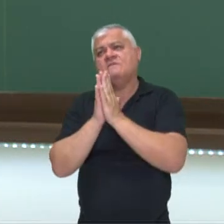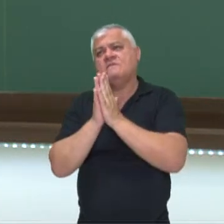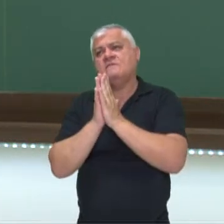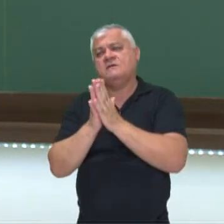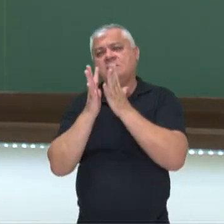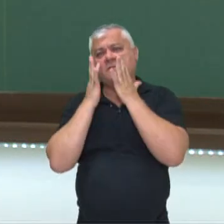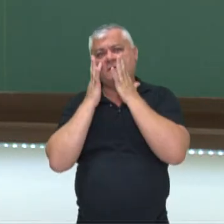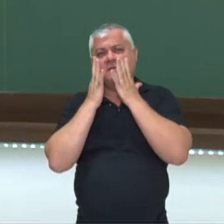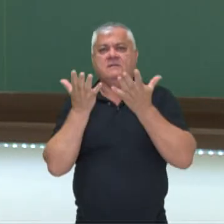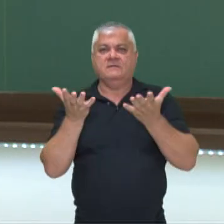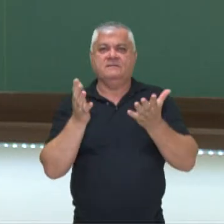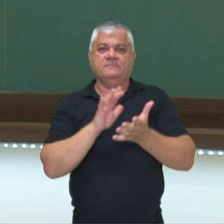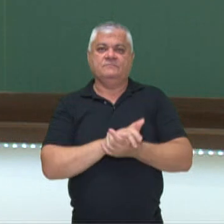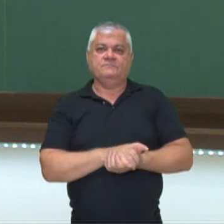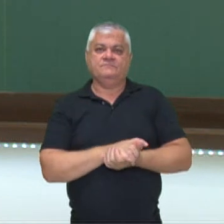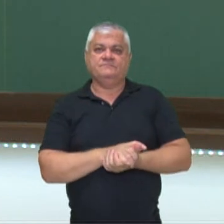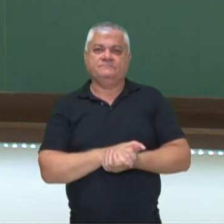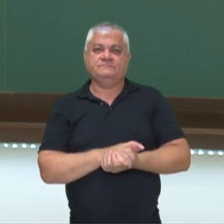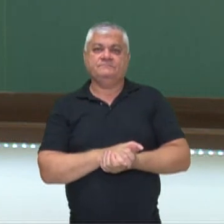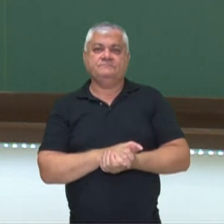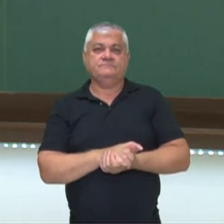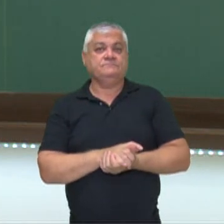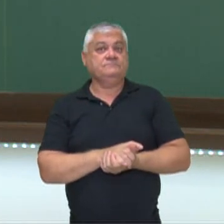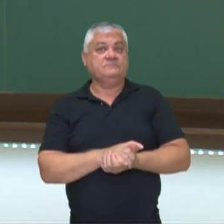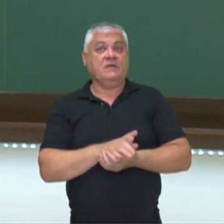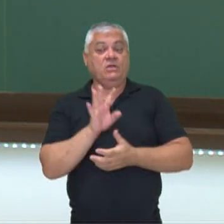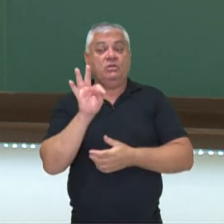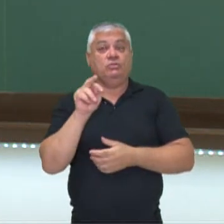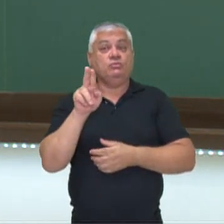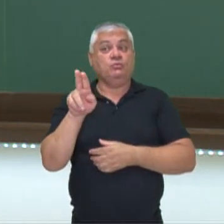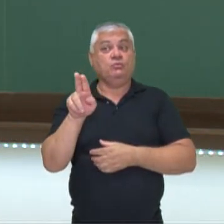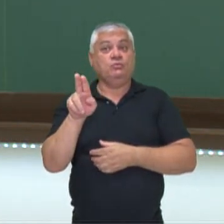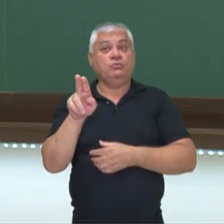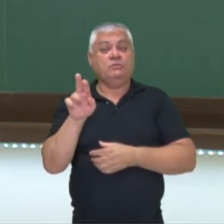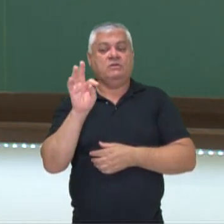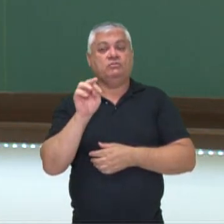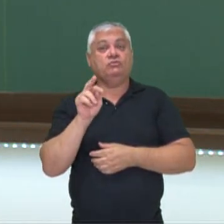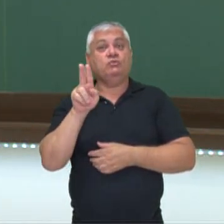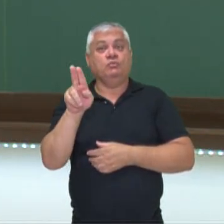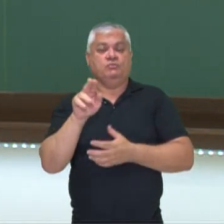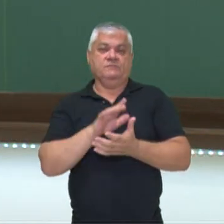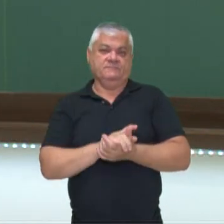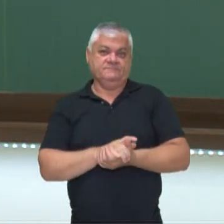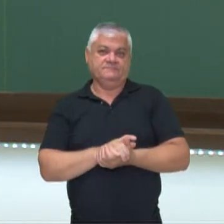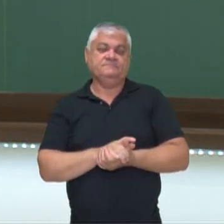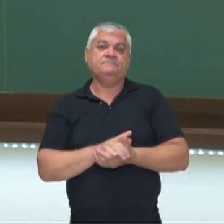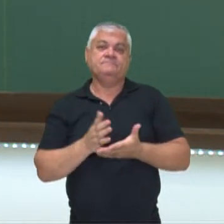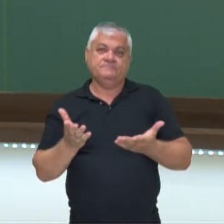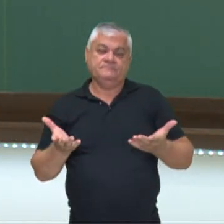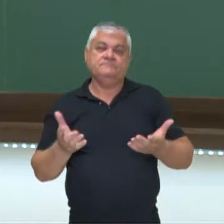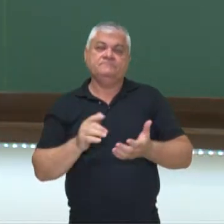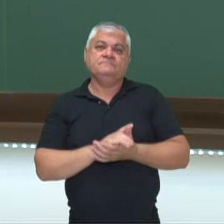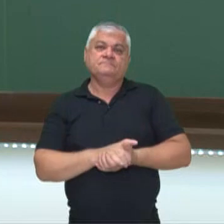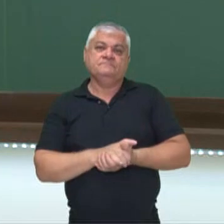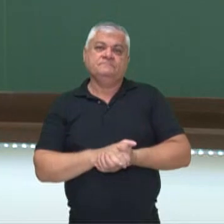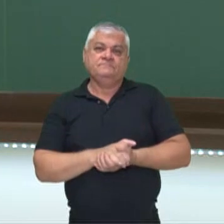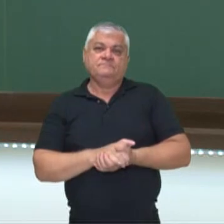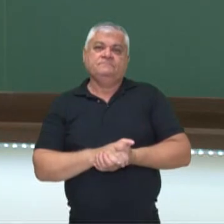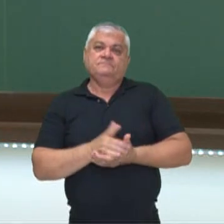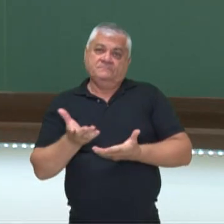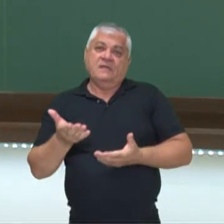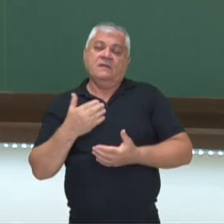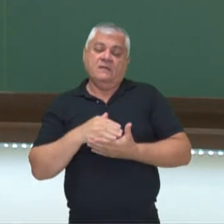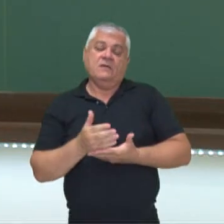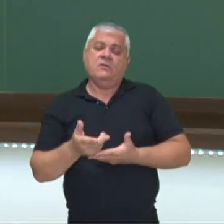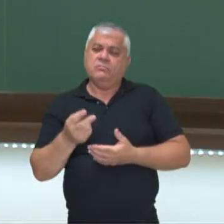poderias tutear-me? Tutear-me tu, ou seja, tratar aqui como se a gente fosse traduzir por... Não tem aquele negócio, o senhor está no céu,